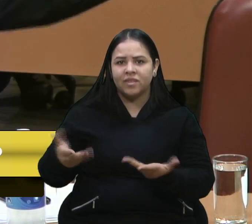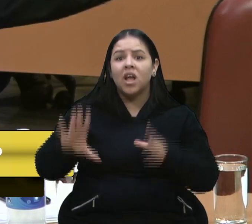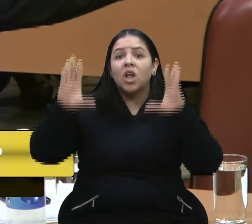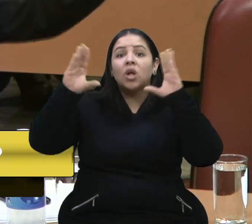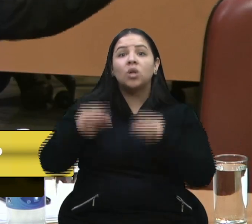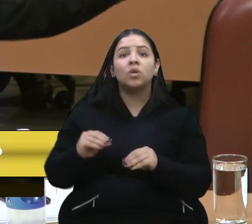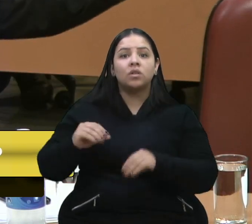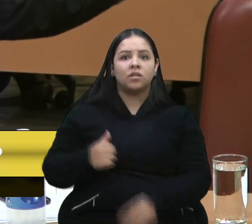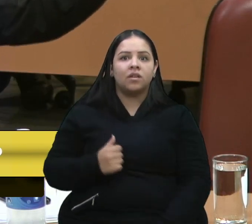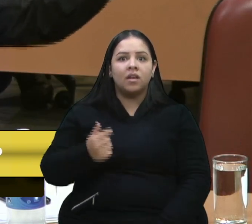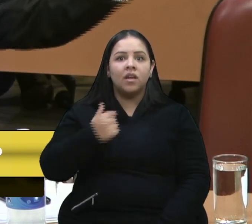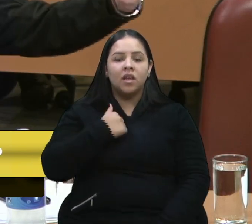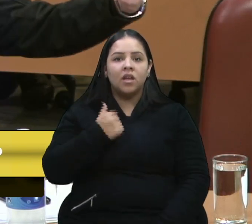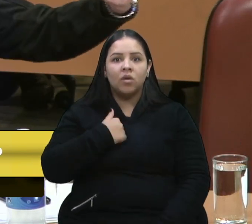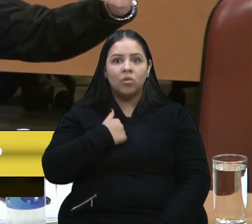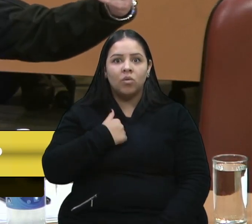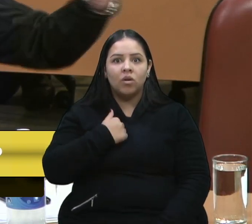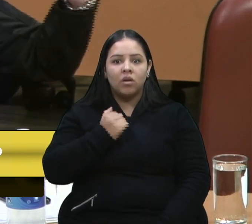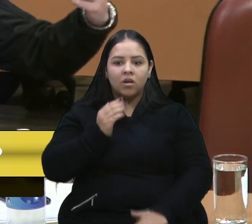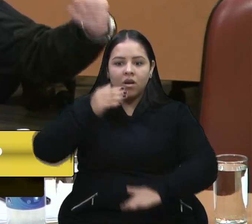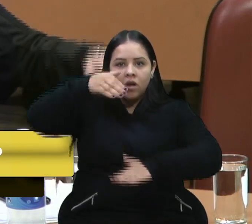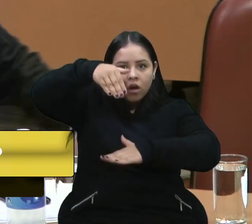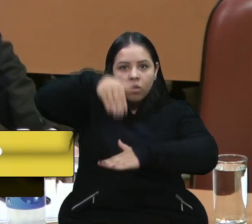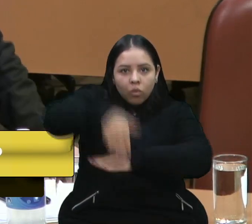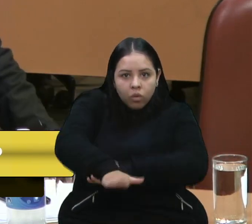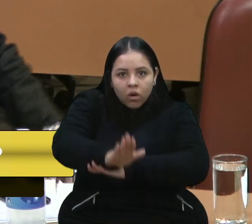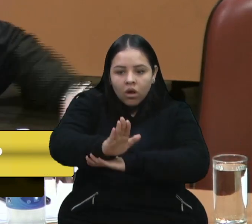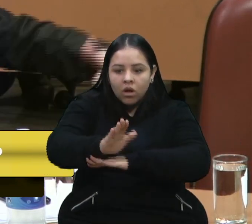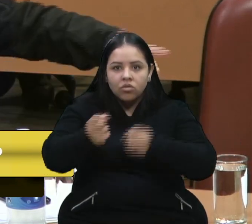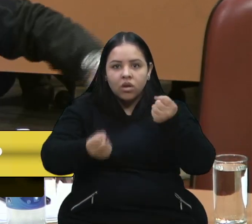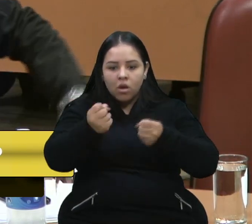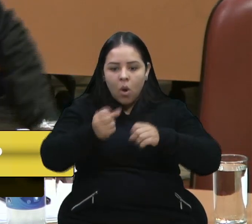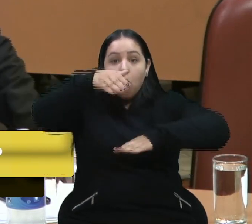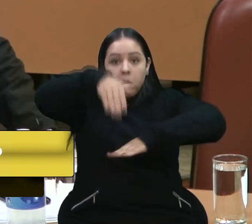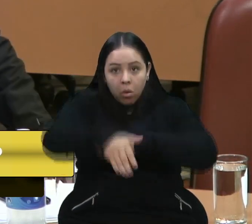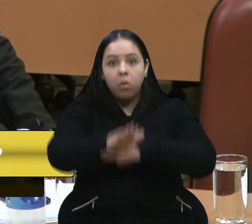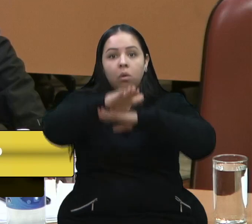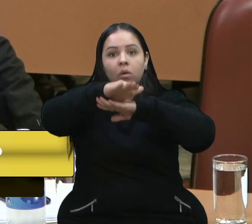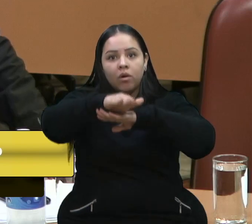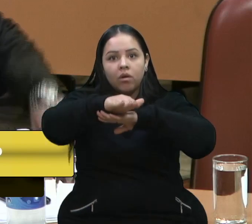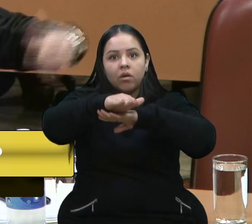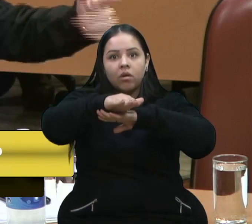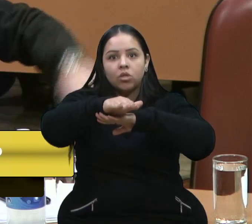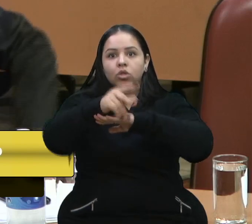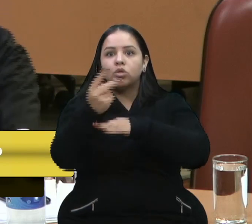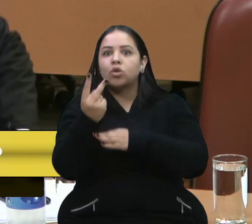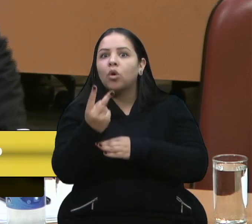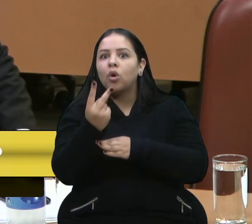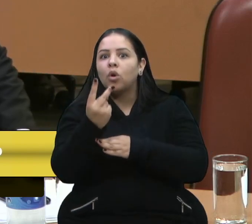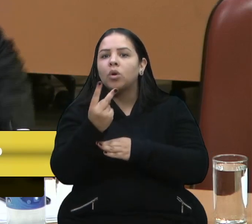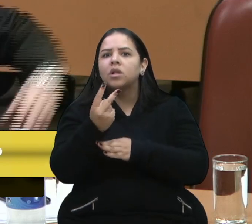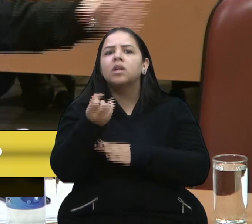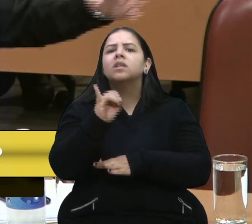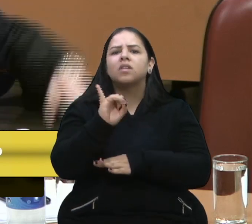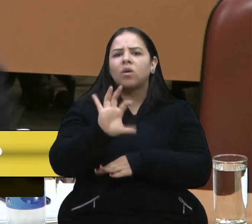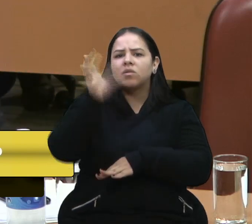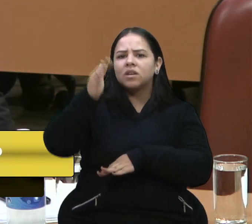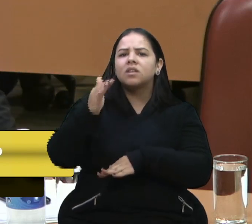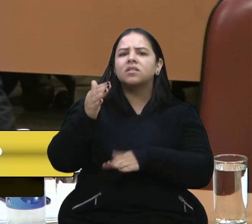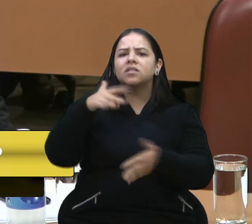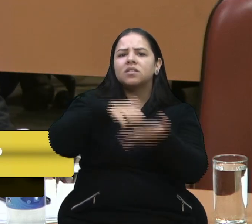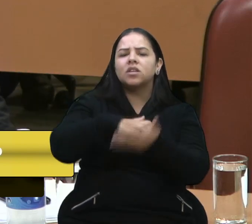em duas crateras, não é nem buraco, duas crateras. Ah, criou uma bolha no pneu do cara. E se as pessoas se acidentam e perdem a